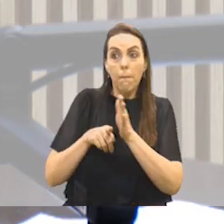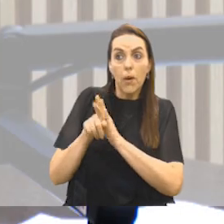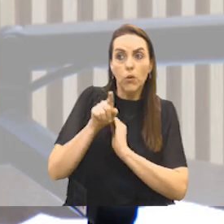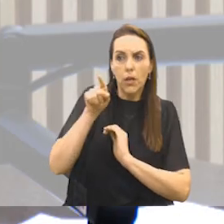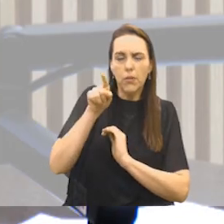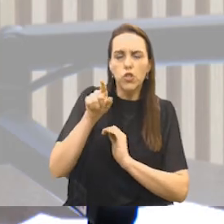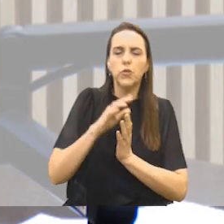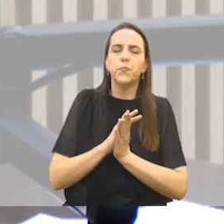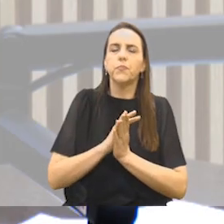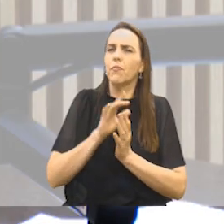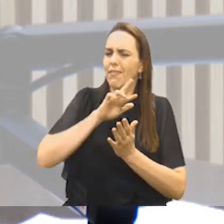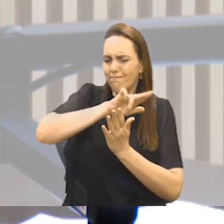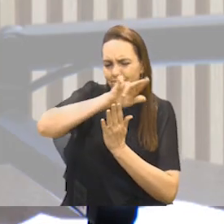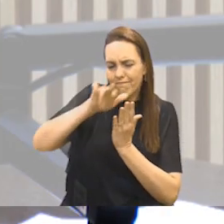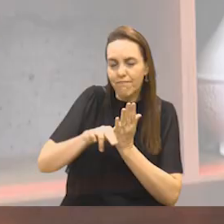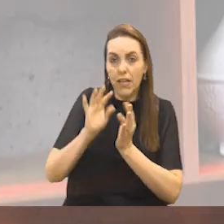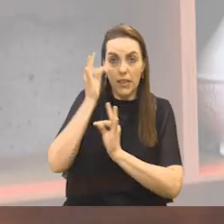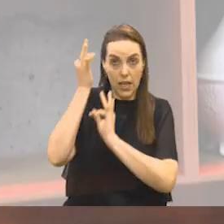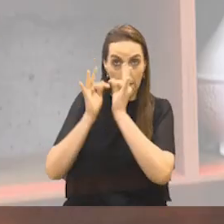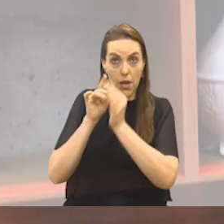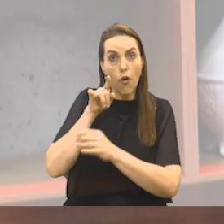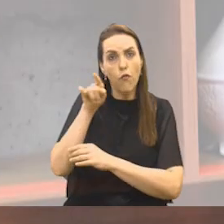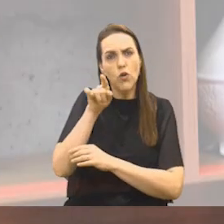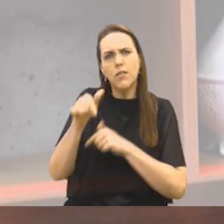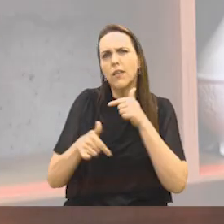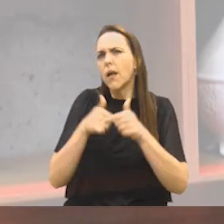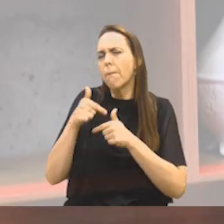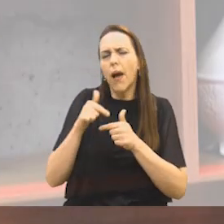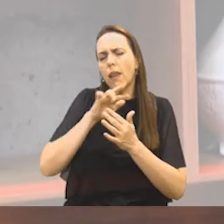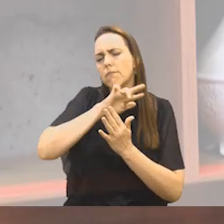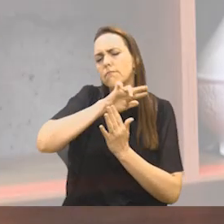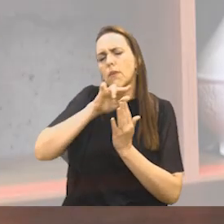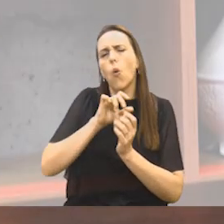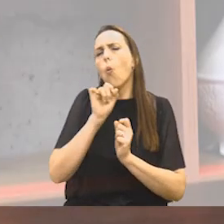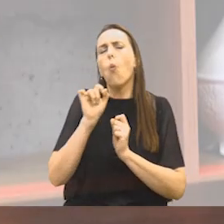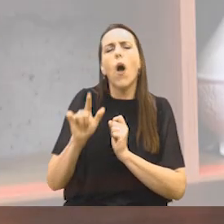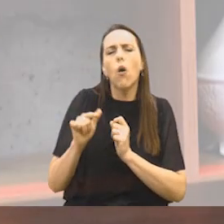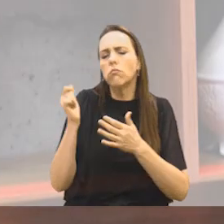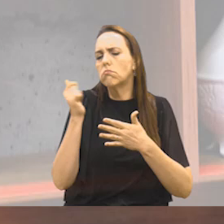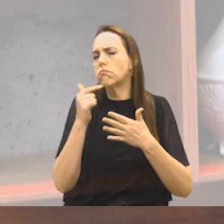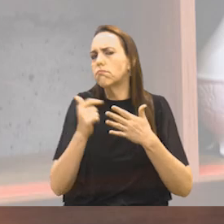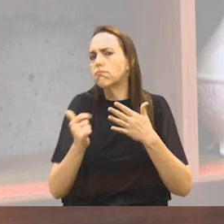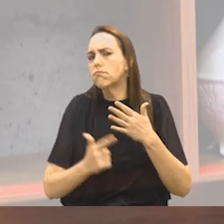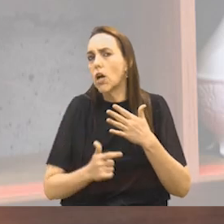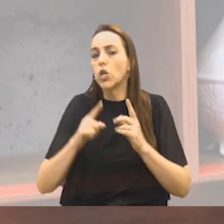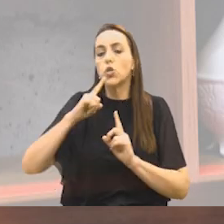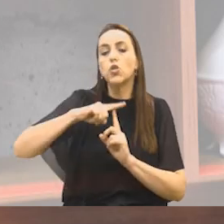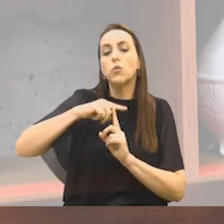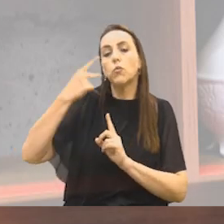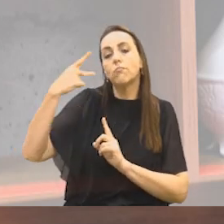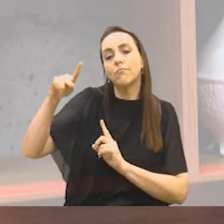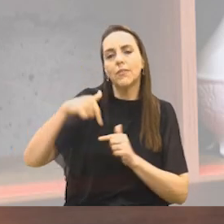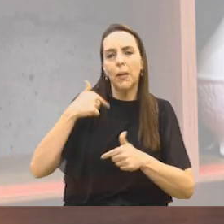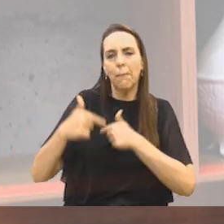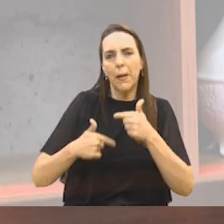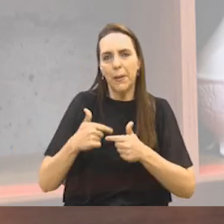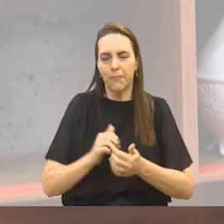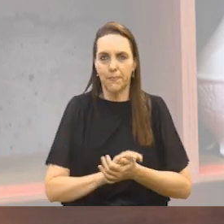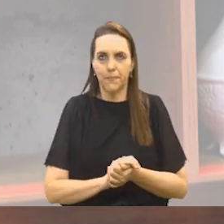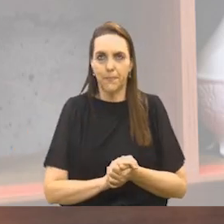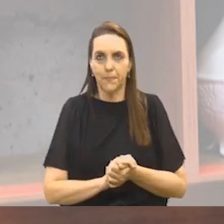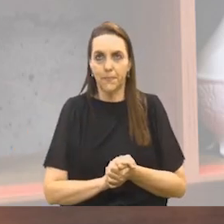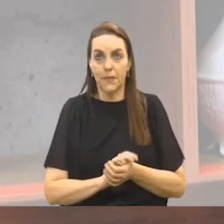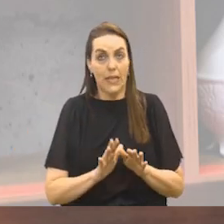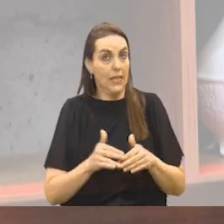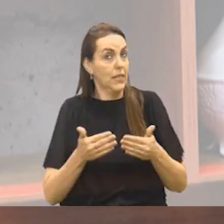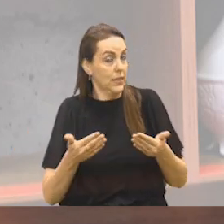vida. Isso que eu ia pedir para ti, Josi, são diversos os tipos de terapia, você trabalha com algumas. Gostaria que você falasse quais são os tipos que tu